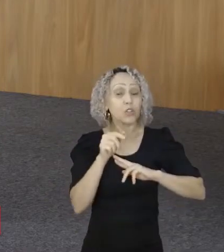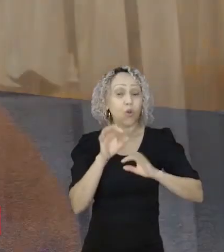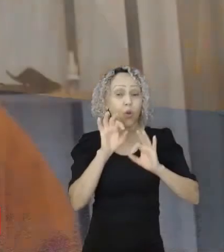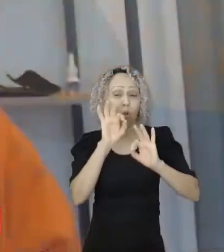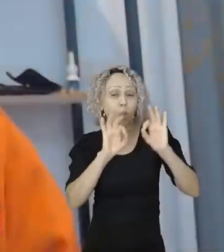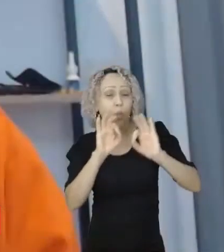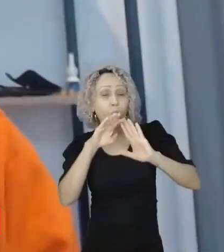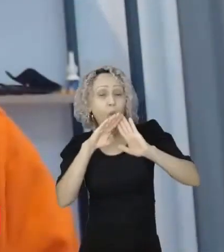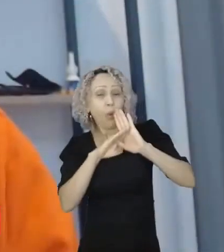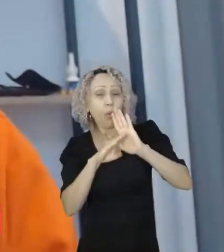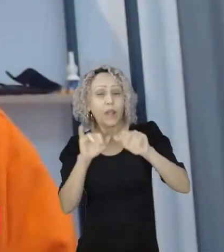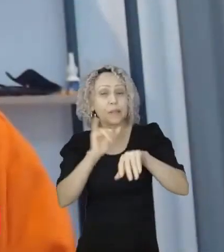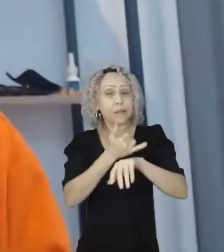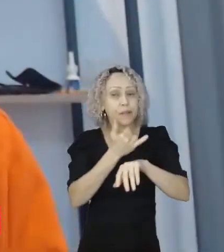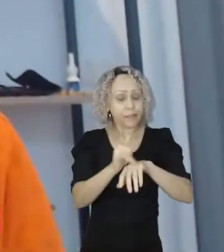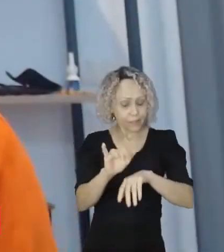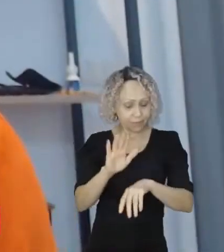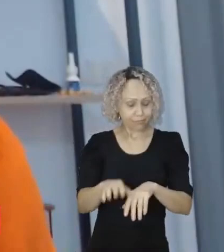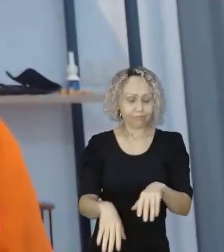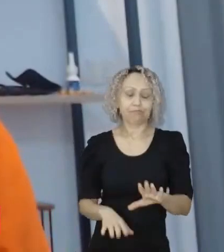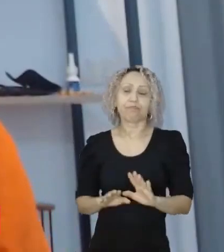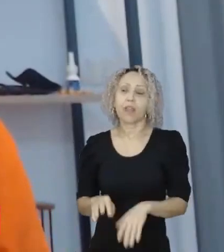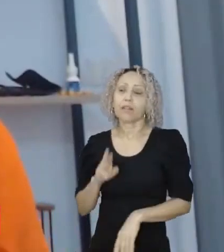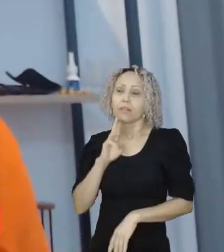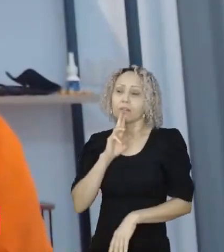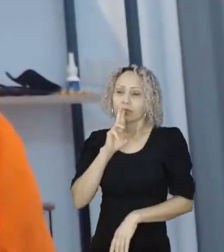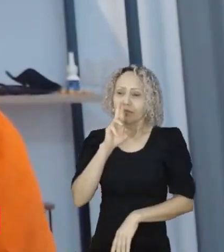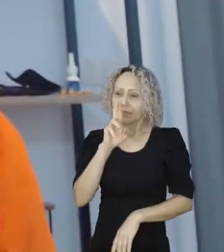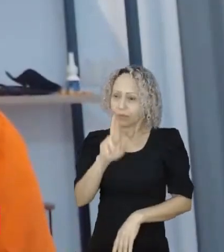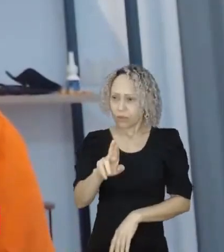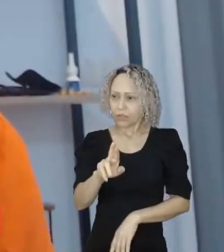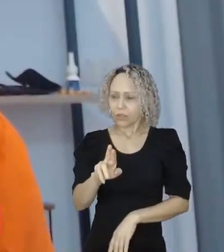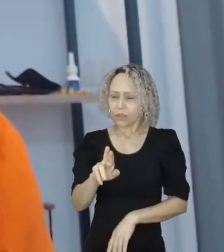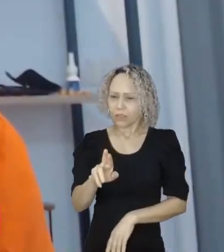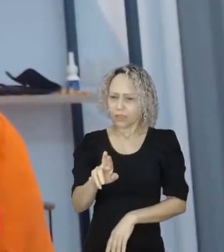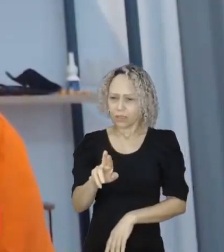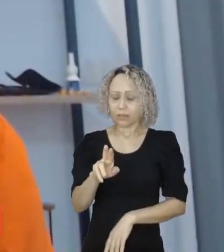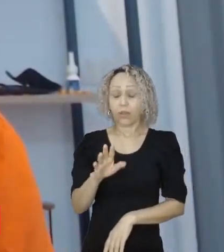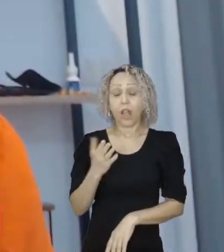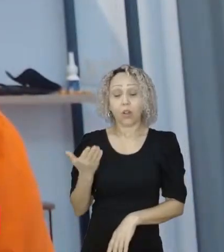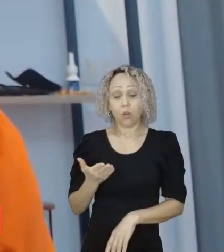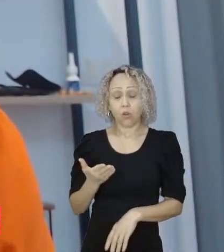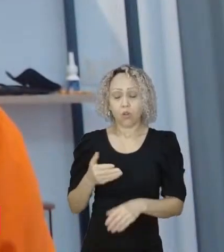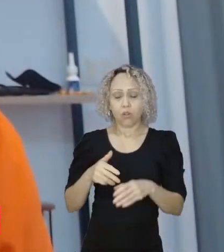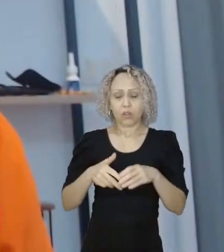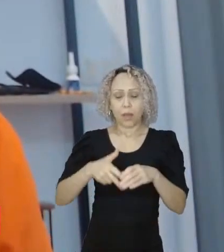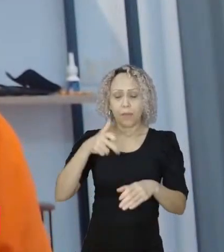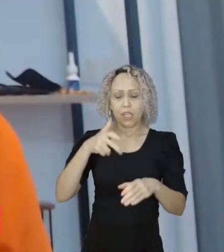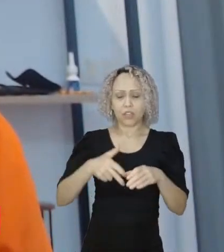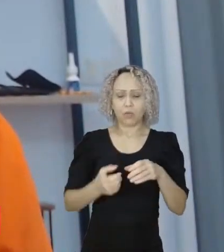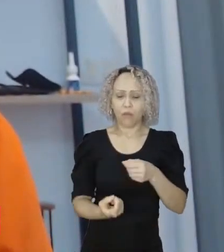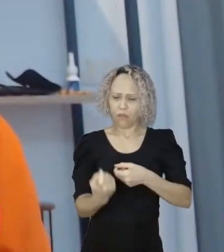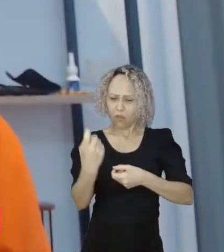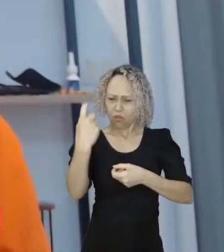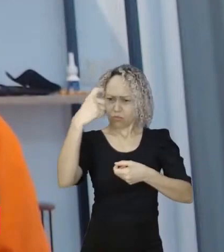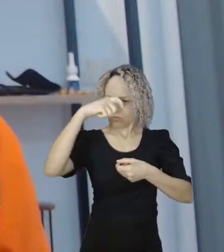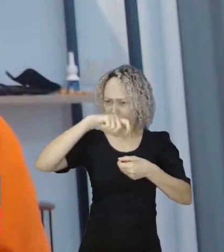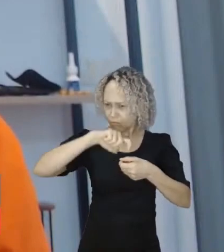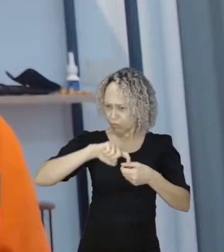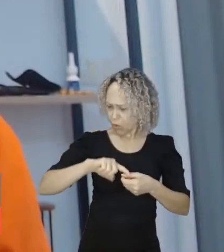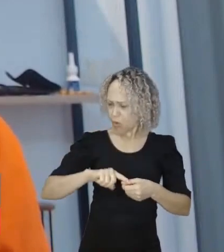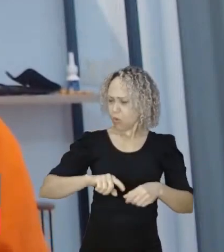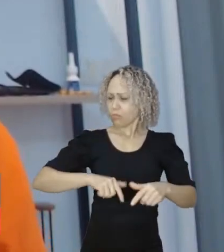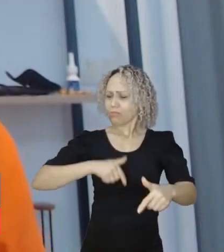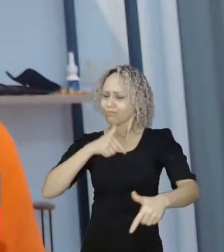temos destacado é que a Petrobras ela volta a ter um protagonismo na indução da economia nacional. Esses